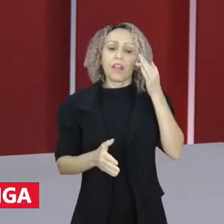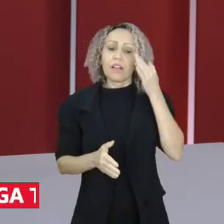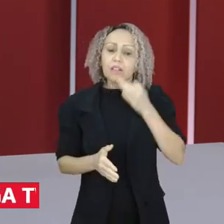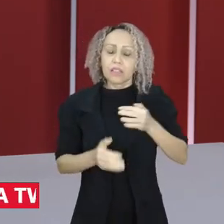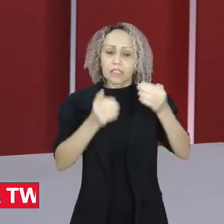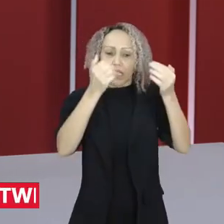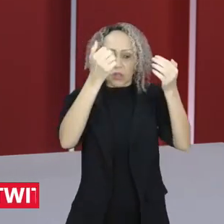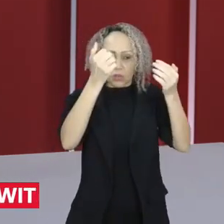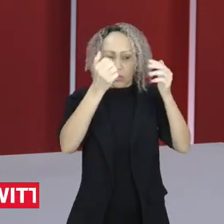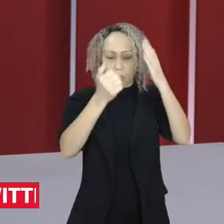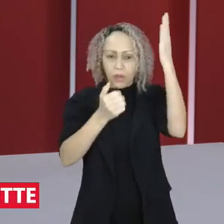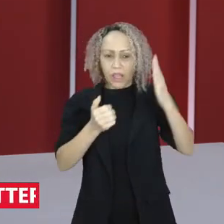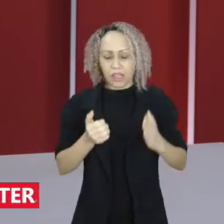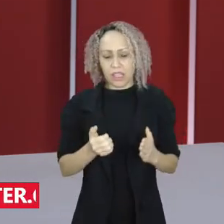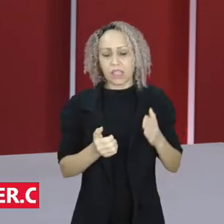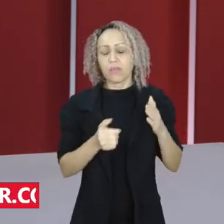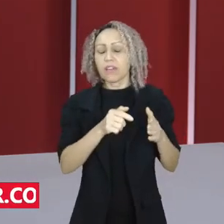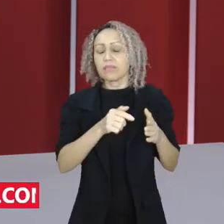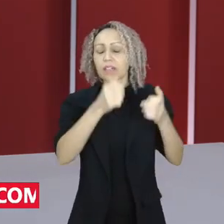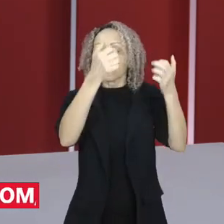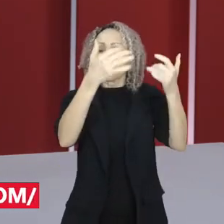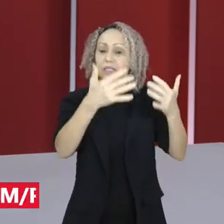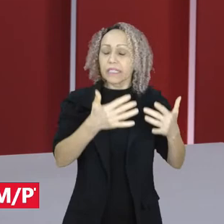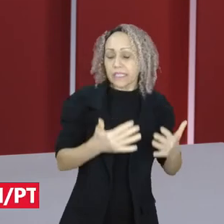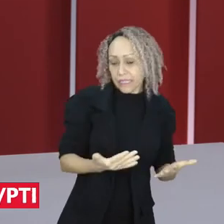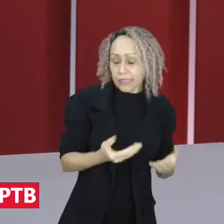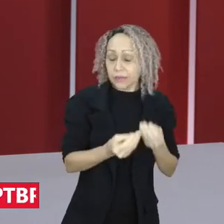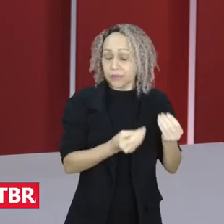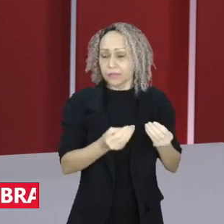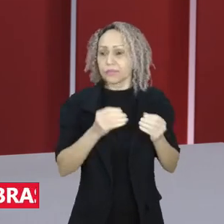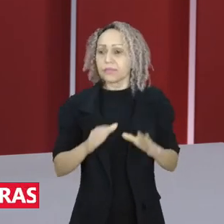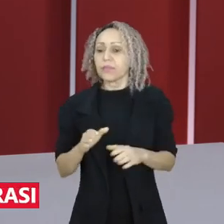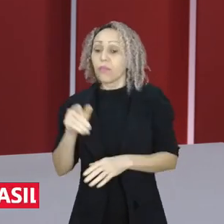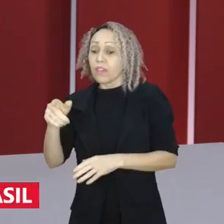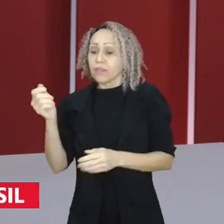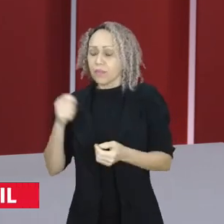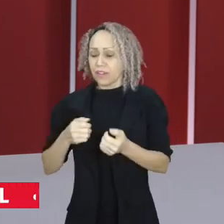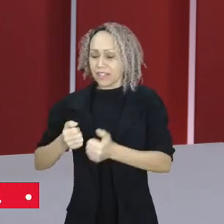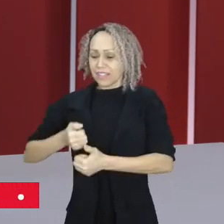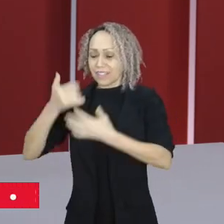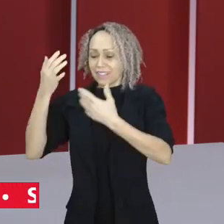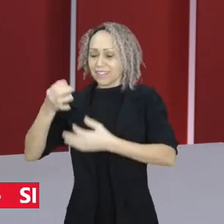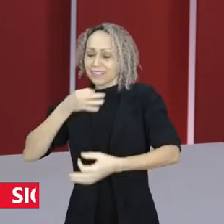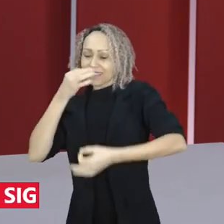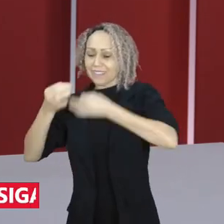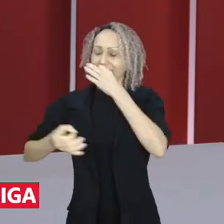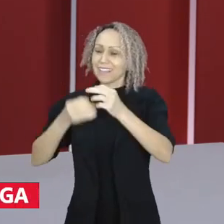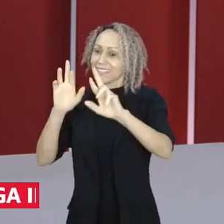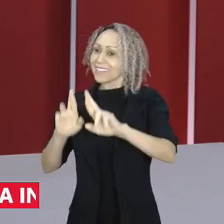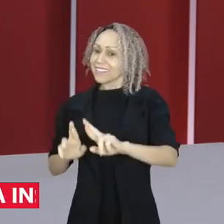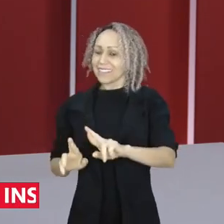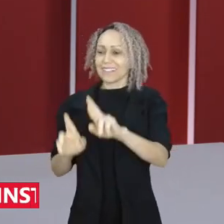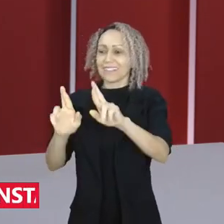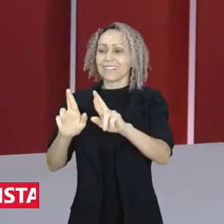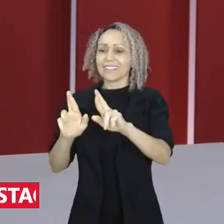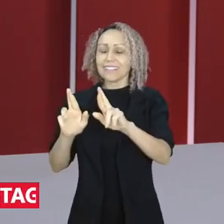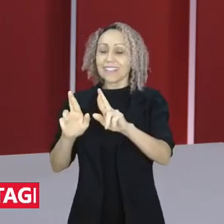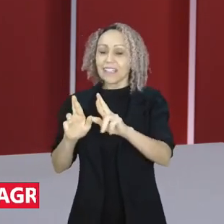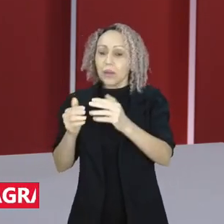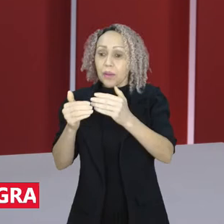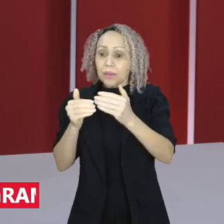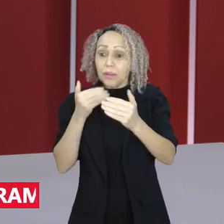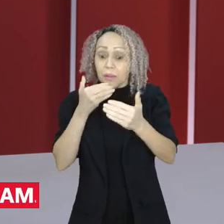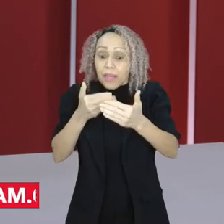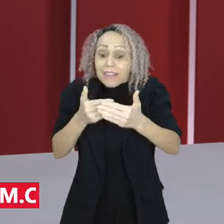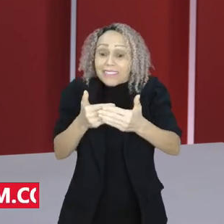o nosso chat democracia mande seu desabafo sua reclamação sua mensagem de esperança a gente tá aí há poucos dias da